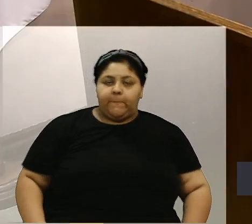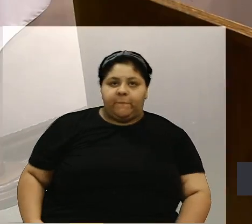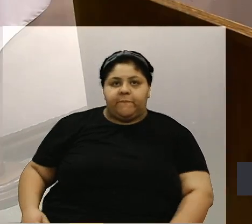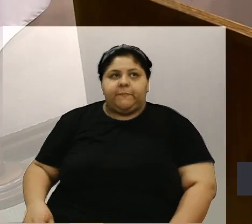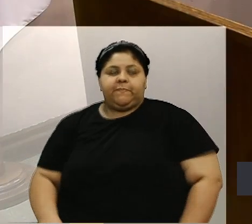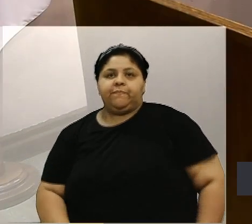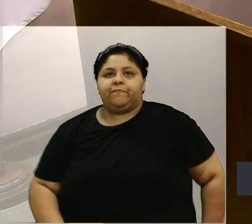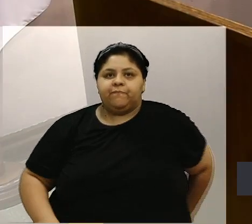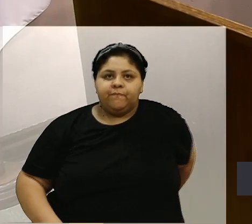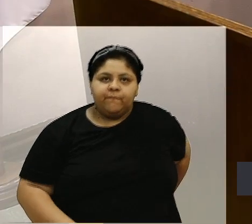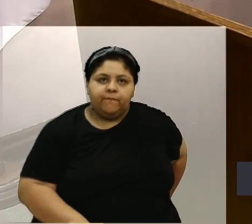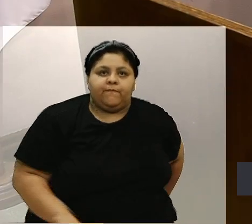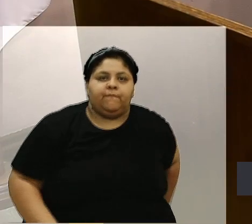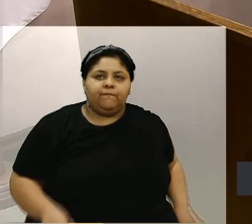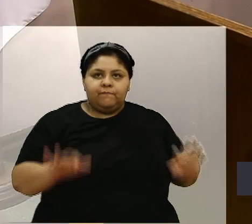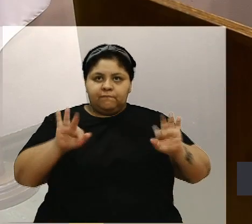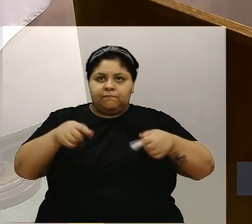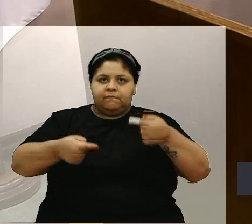Encerrada a discussão.